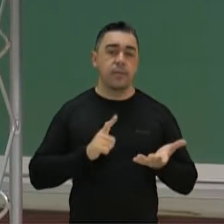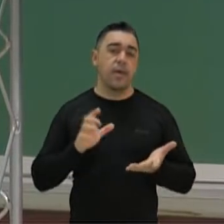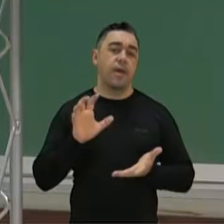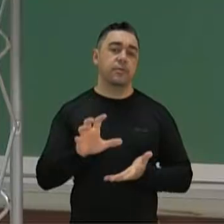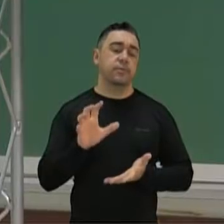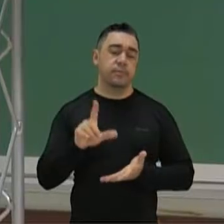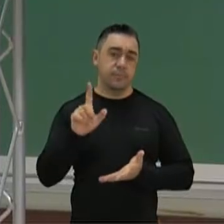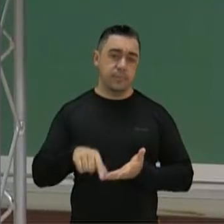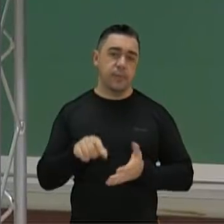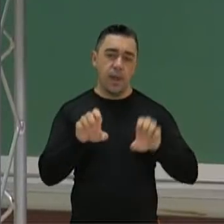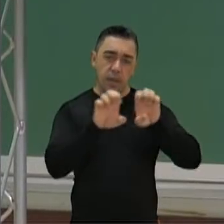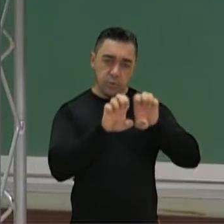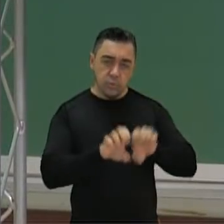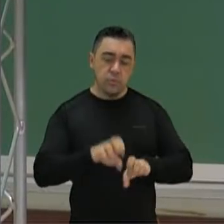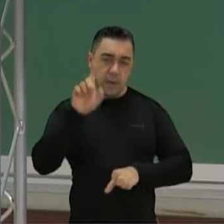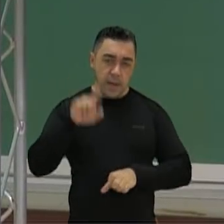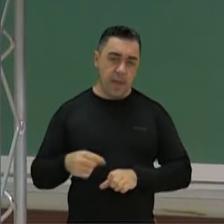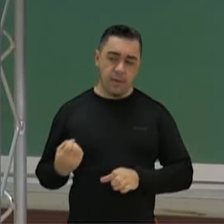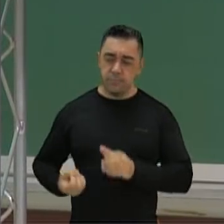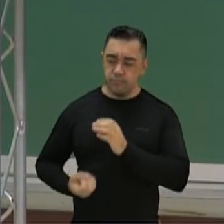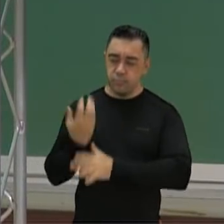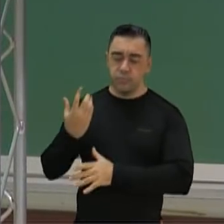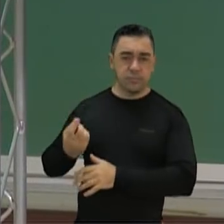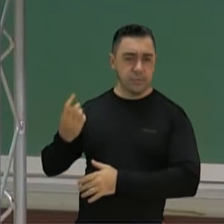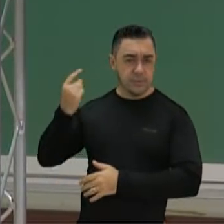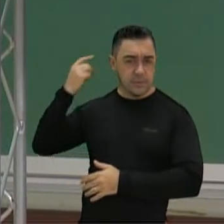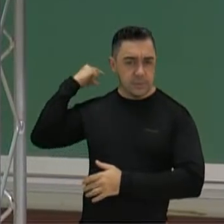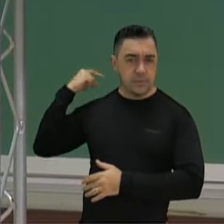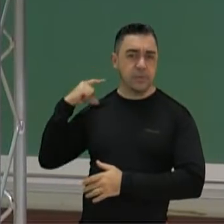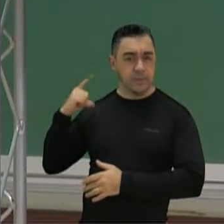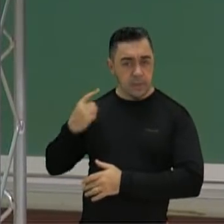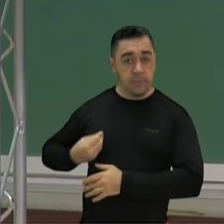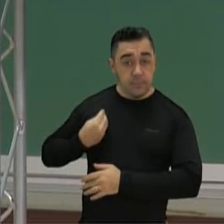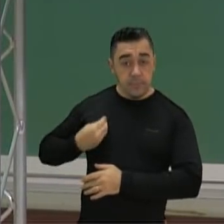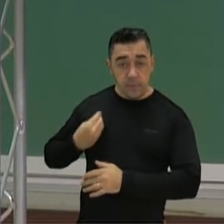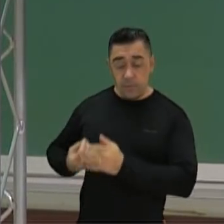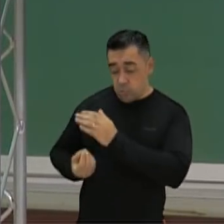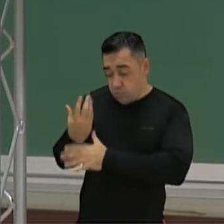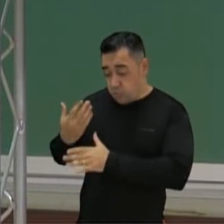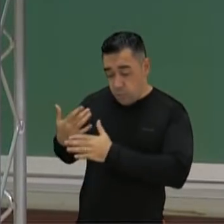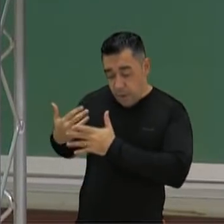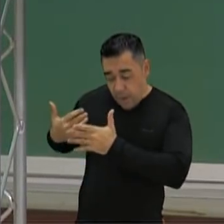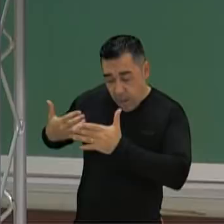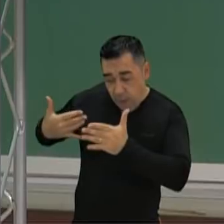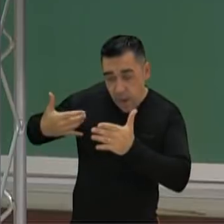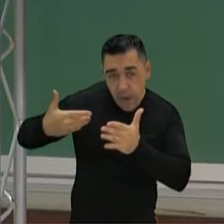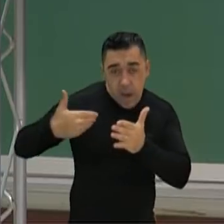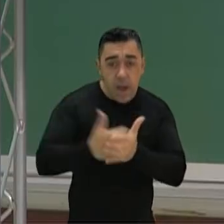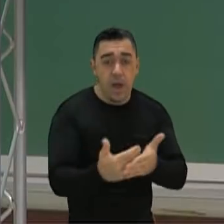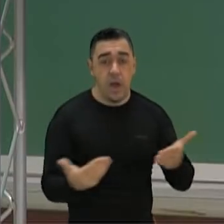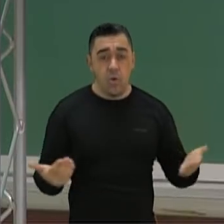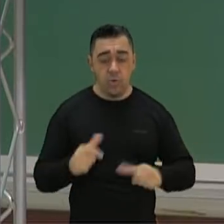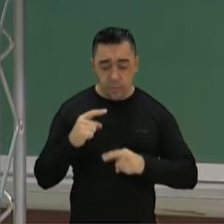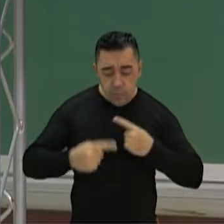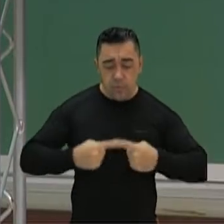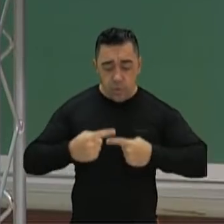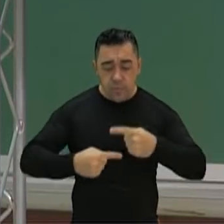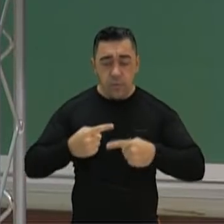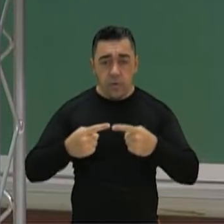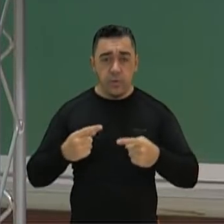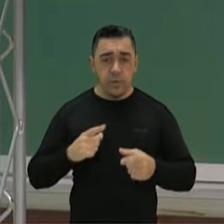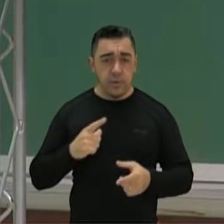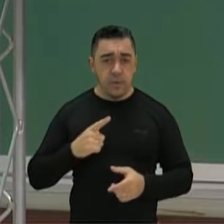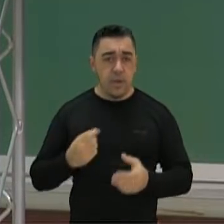são uma herança dos primeiros seres vivos que habitaram o nosso planeta e que foram se transformando, evoluindo e